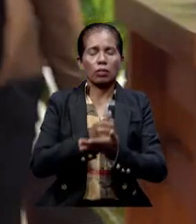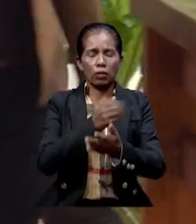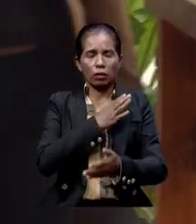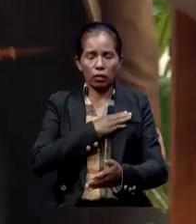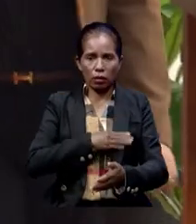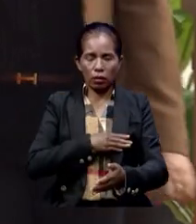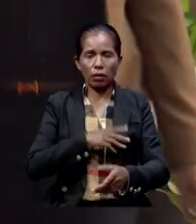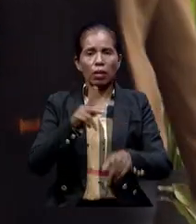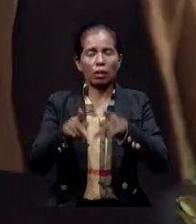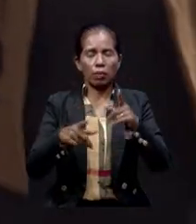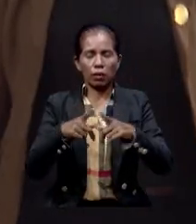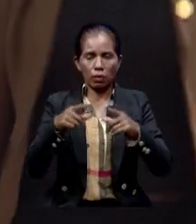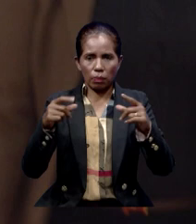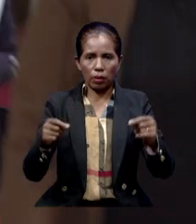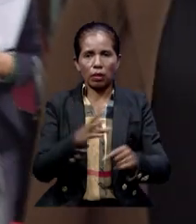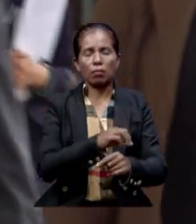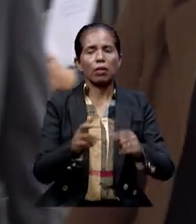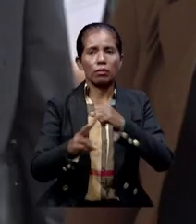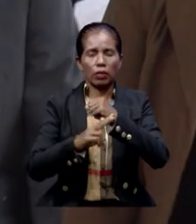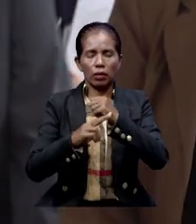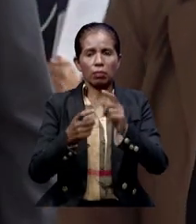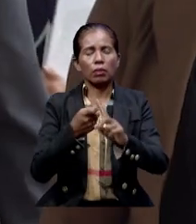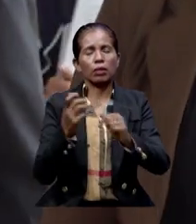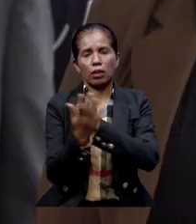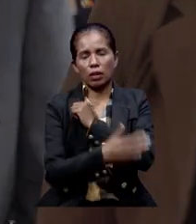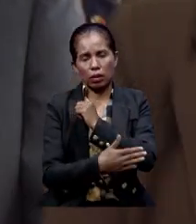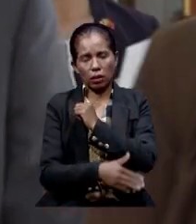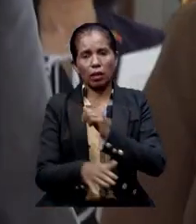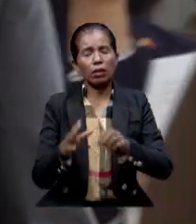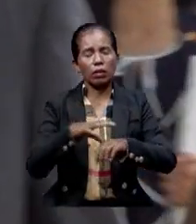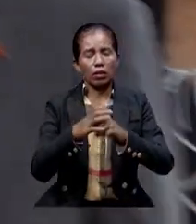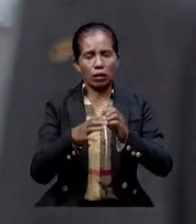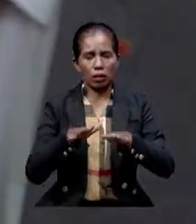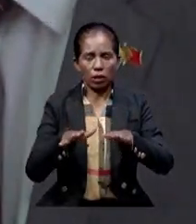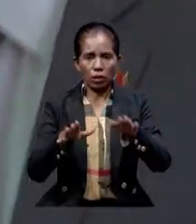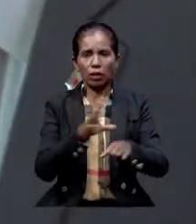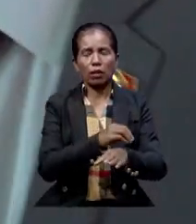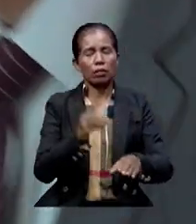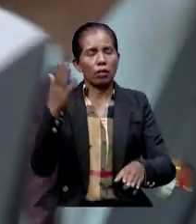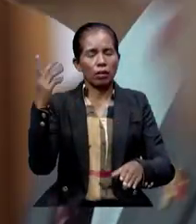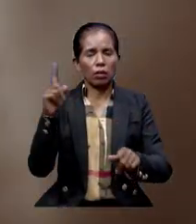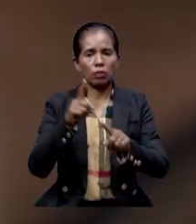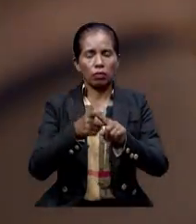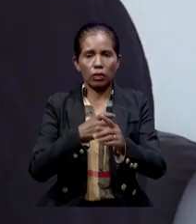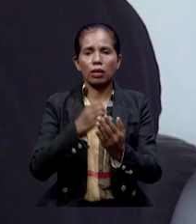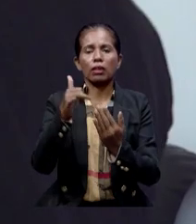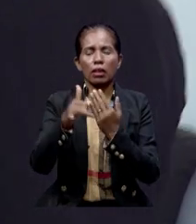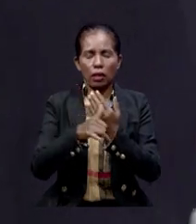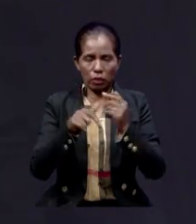ba povo Japaun ne be foi lelais sai vítima husi nakdoko, com magnitude 7,9 e início fulan janeiro